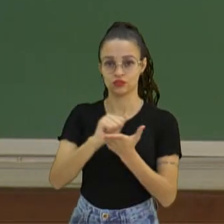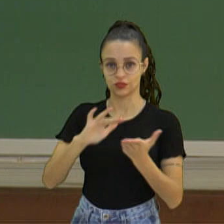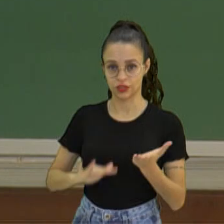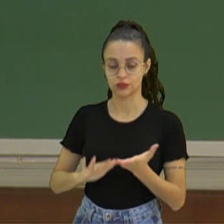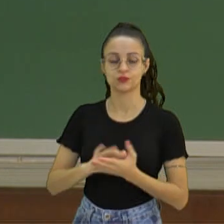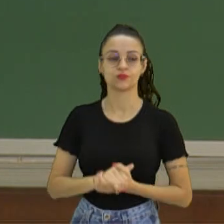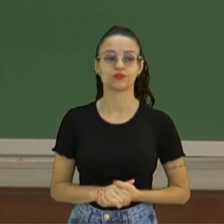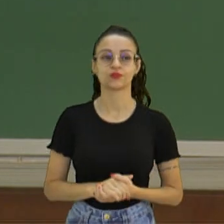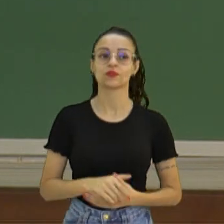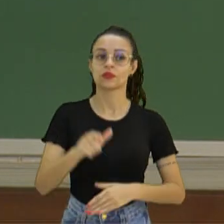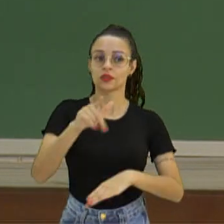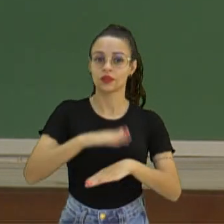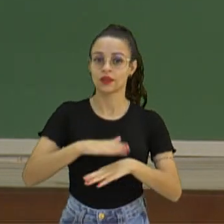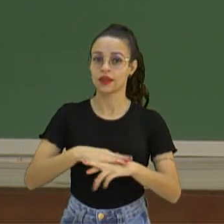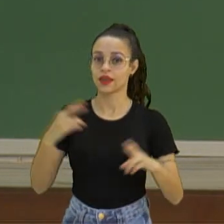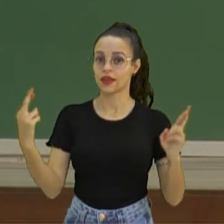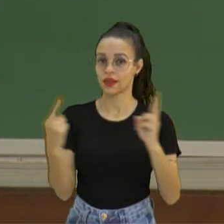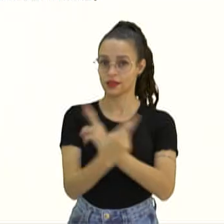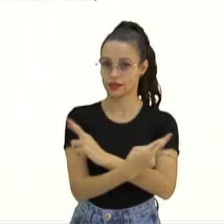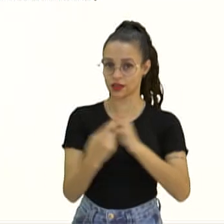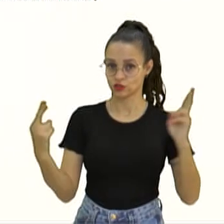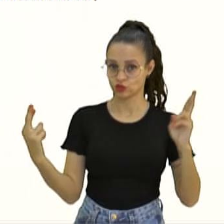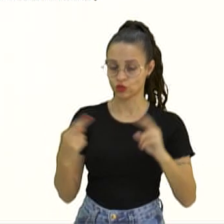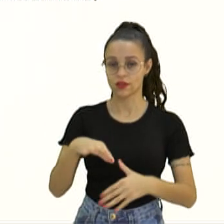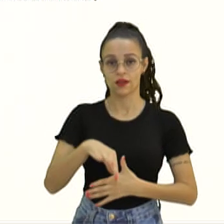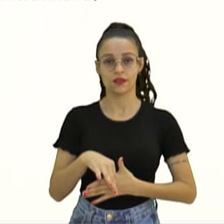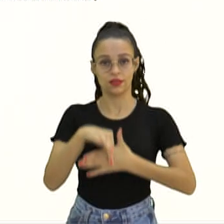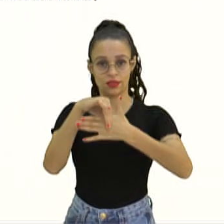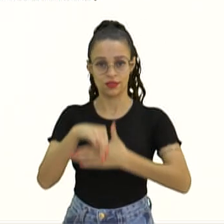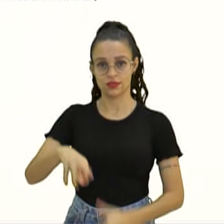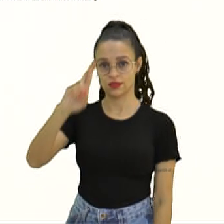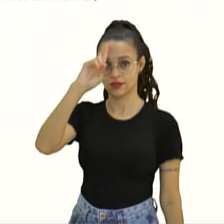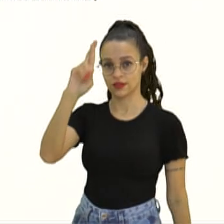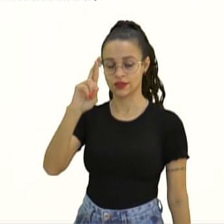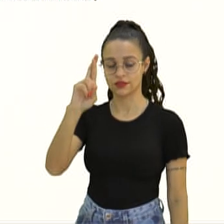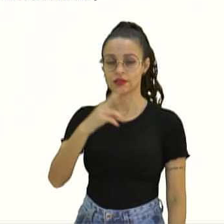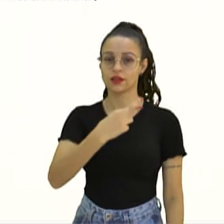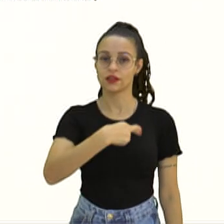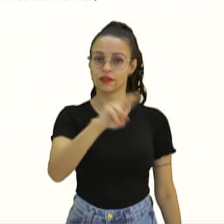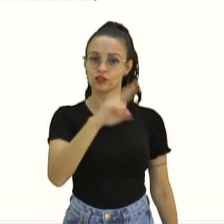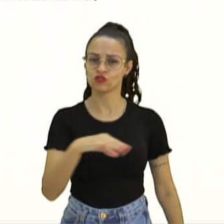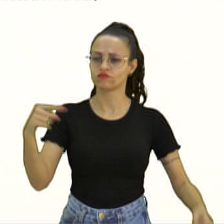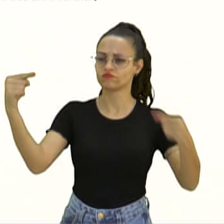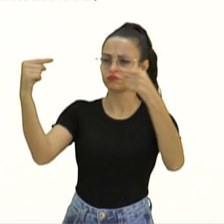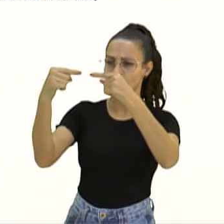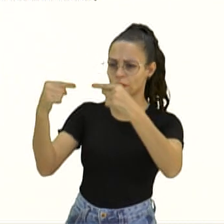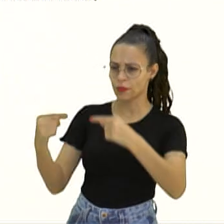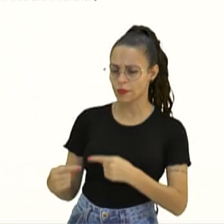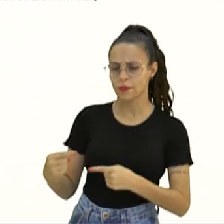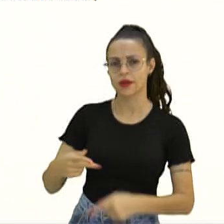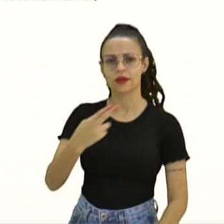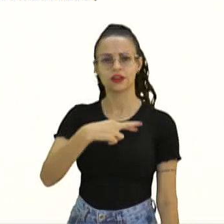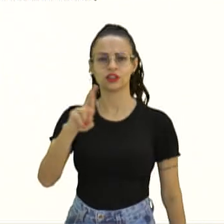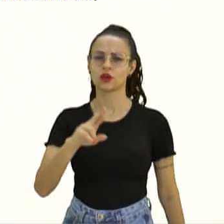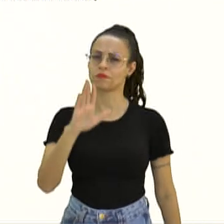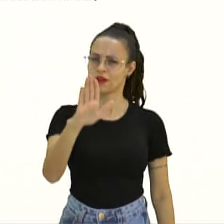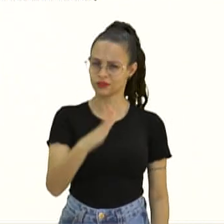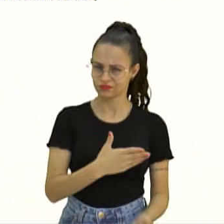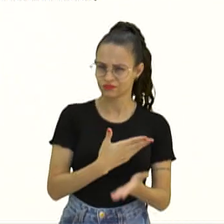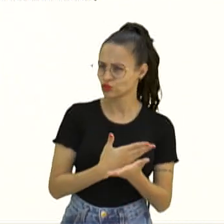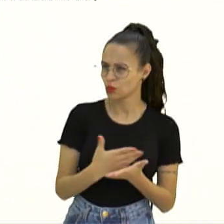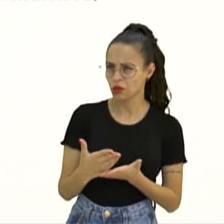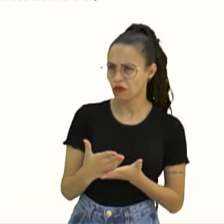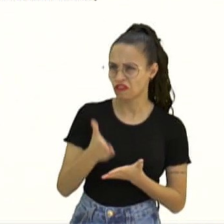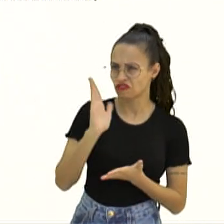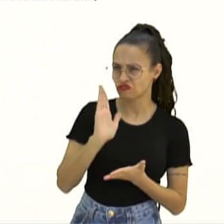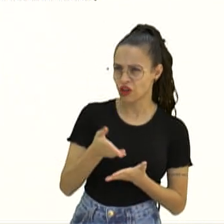se relacione as lideranças religiosas as suas respectivas religiões B mas a aula mal começou Vamos fazer